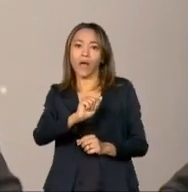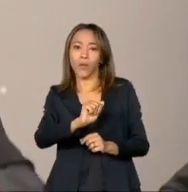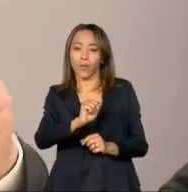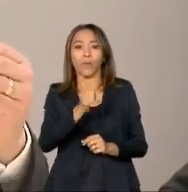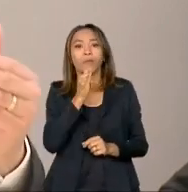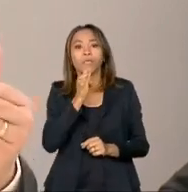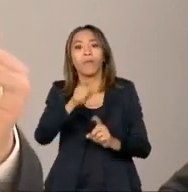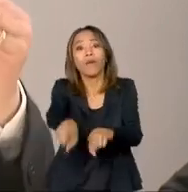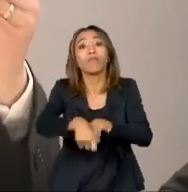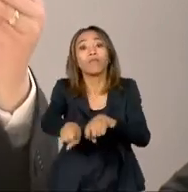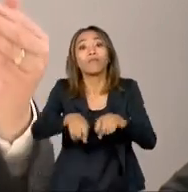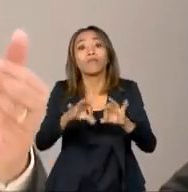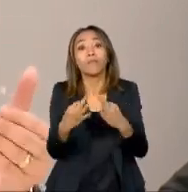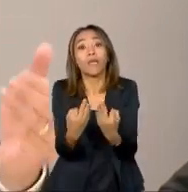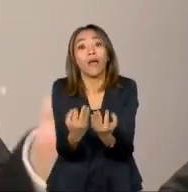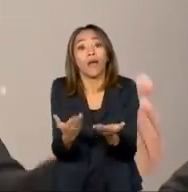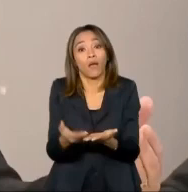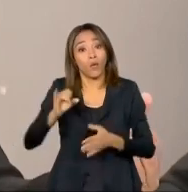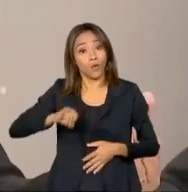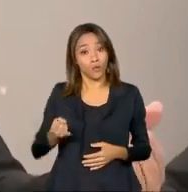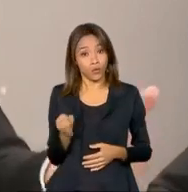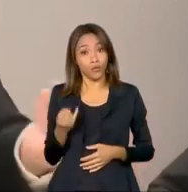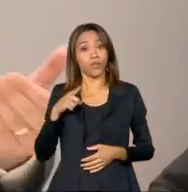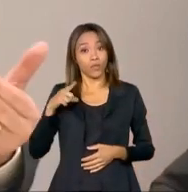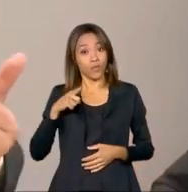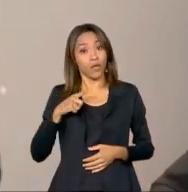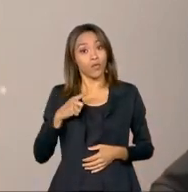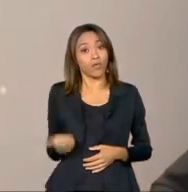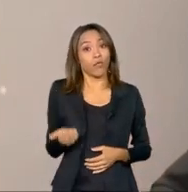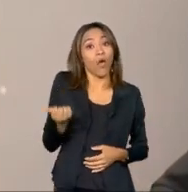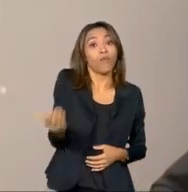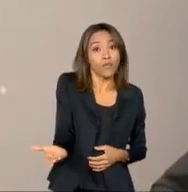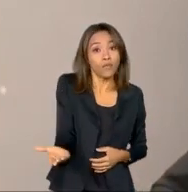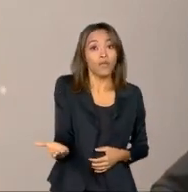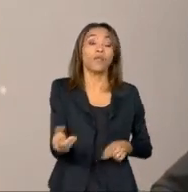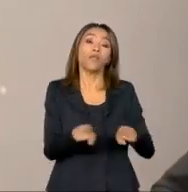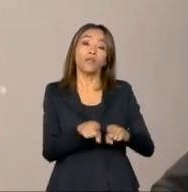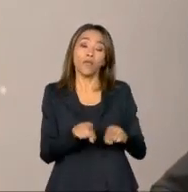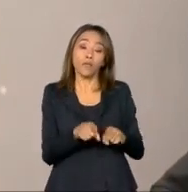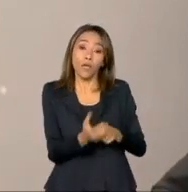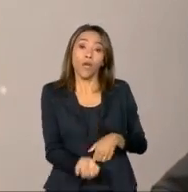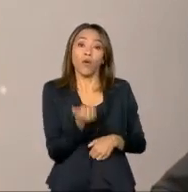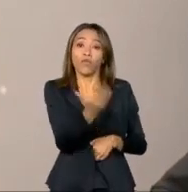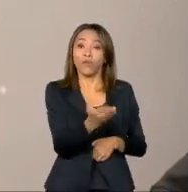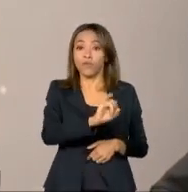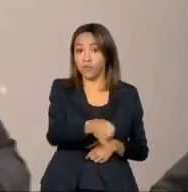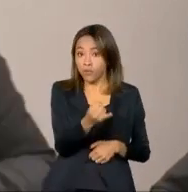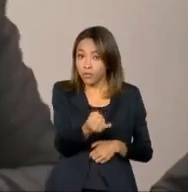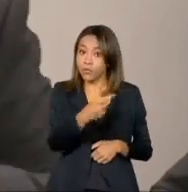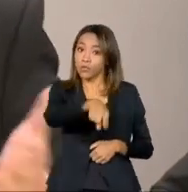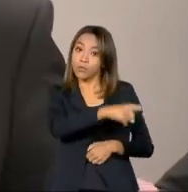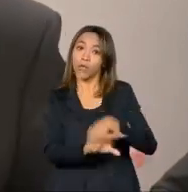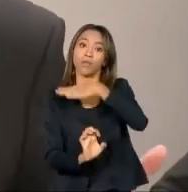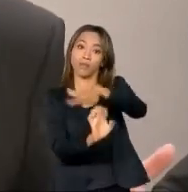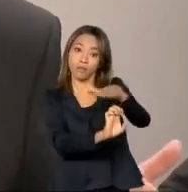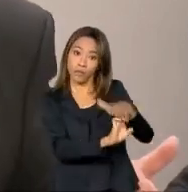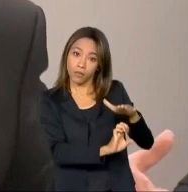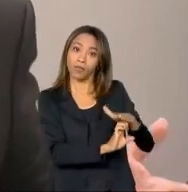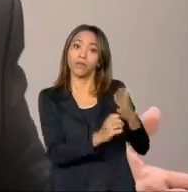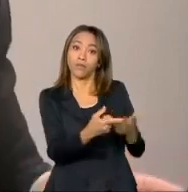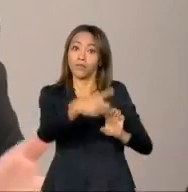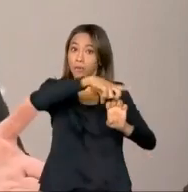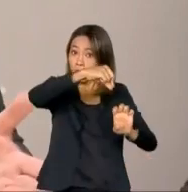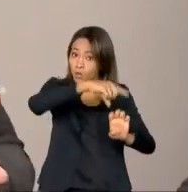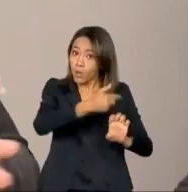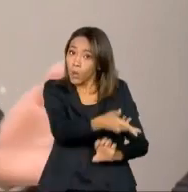por exemplo, as condições de juros que nós temos lá e as condições de juros que nós temos no empreendedor comum, né? Que é também um grande gerador de